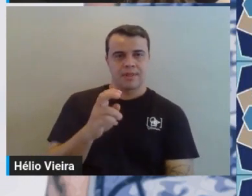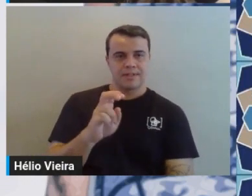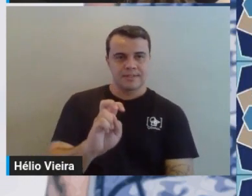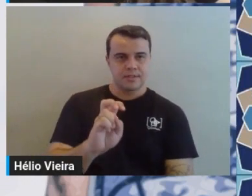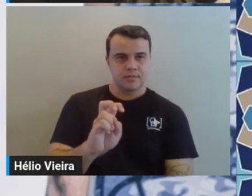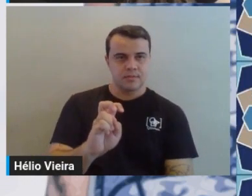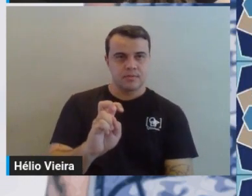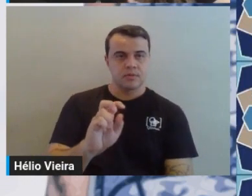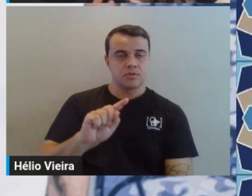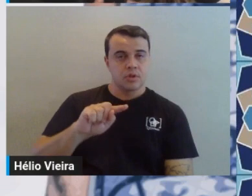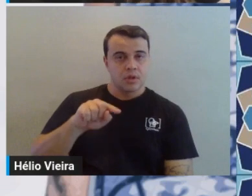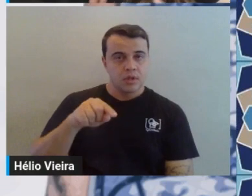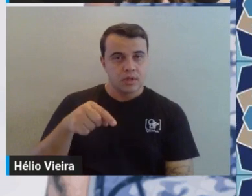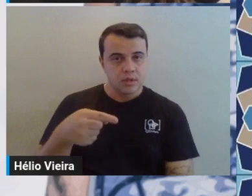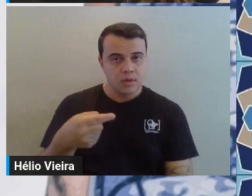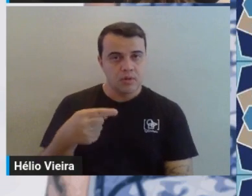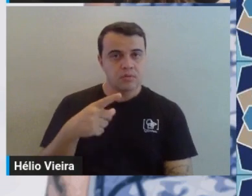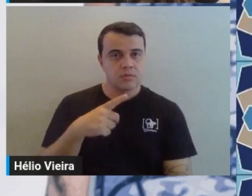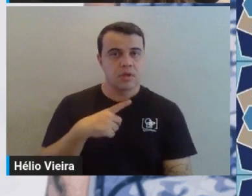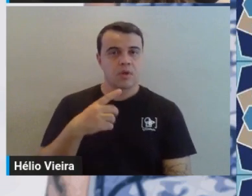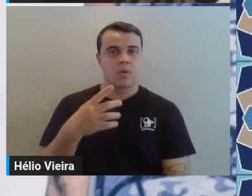Então, em